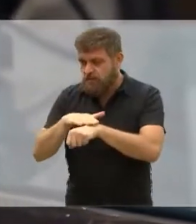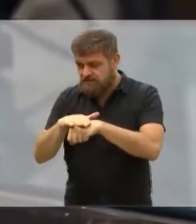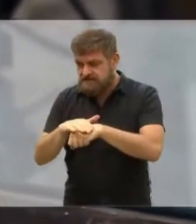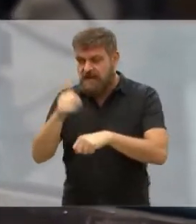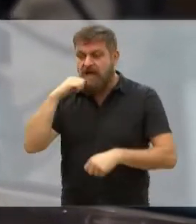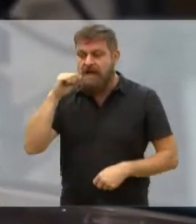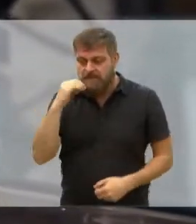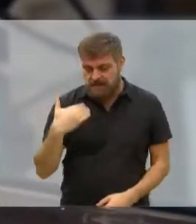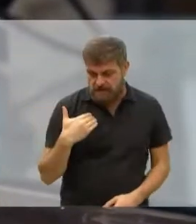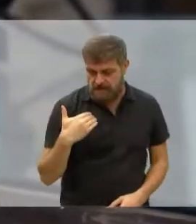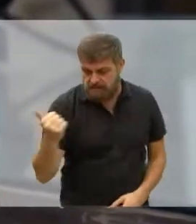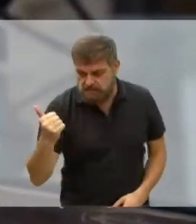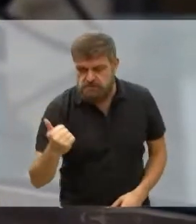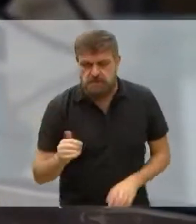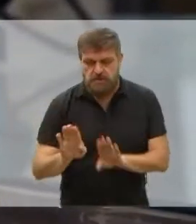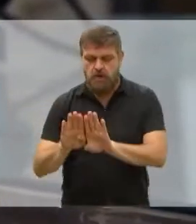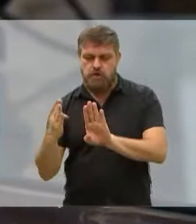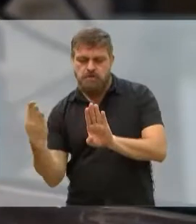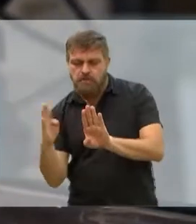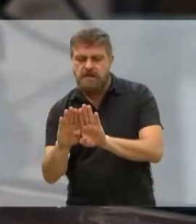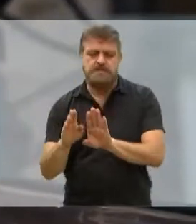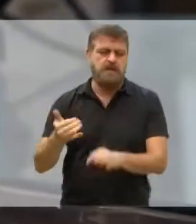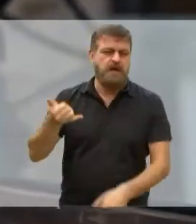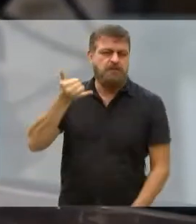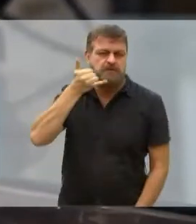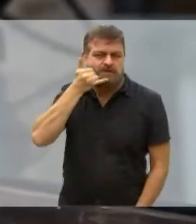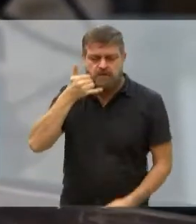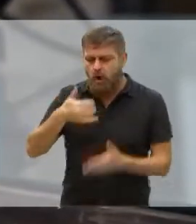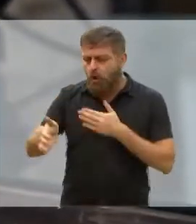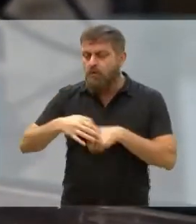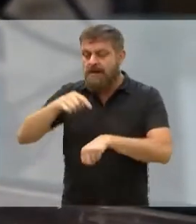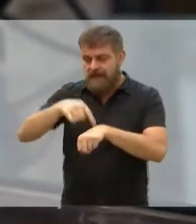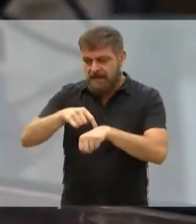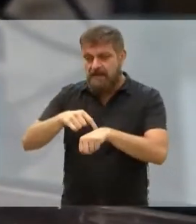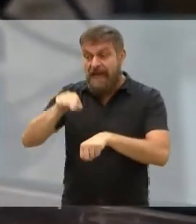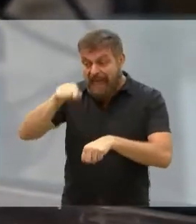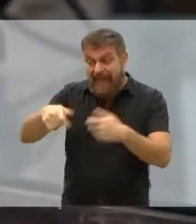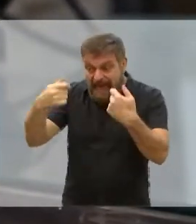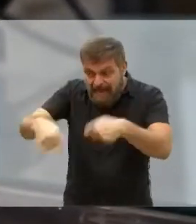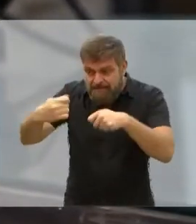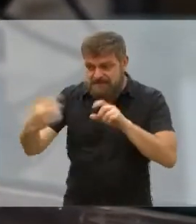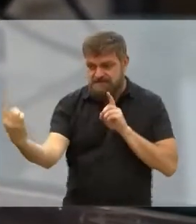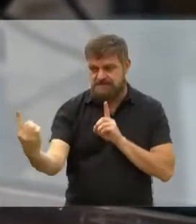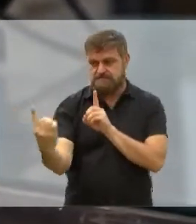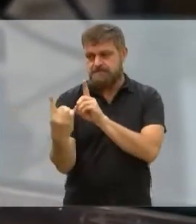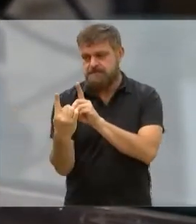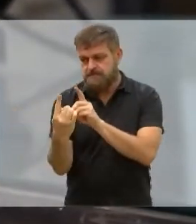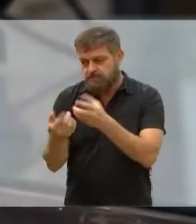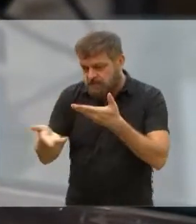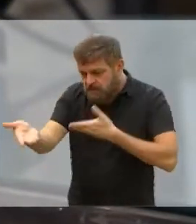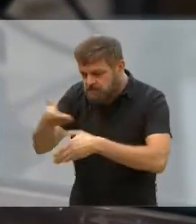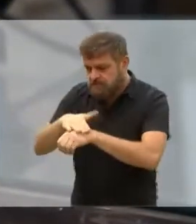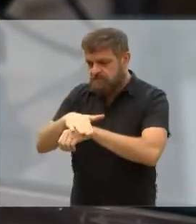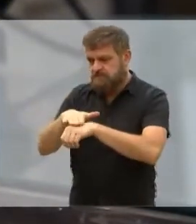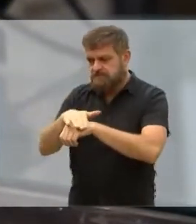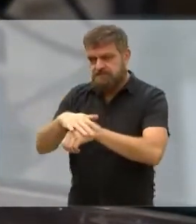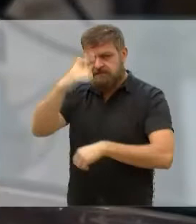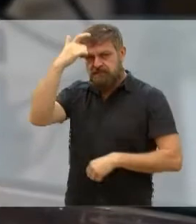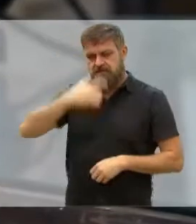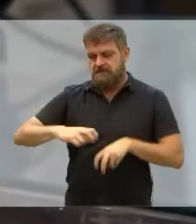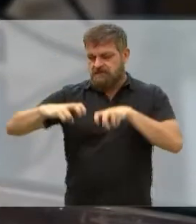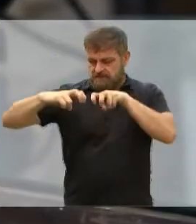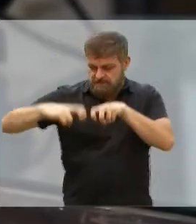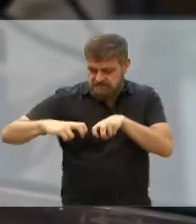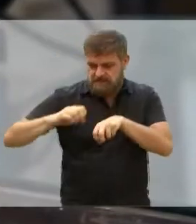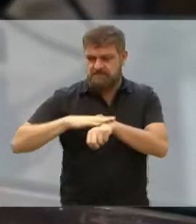sei que quando essa mãe me procura no portão, no telefone, é essa hora que ela está precisando e é essa hora que